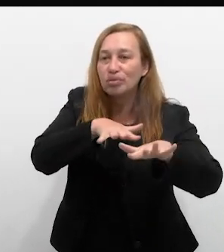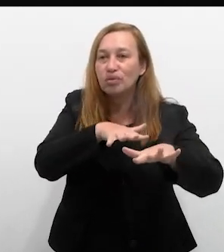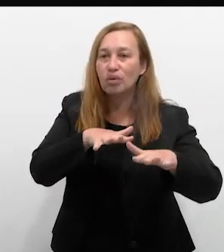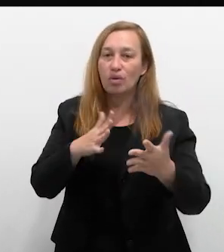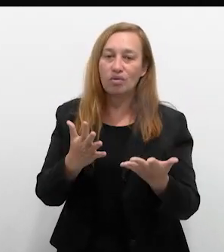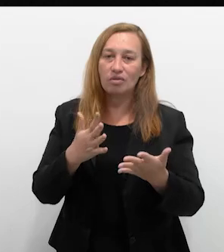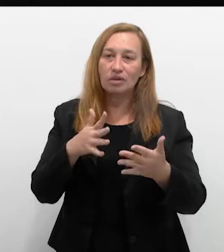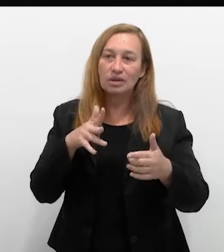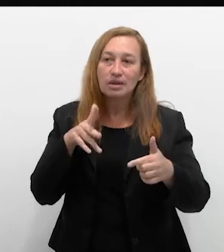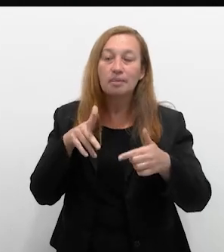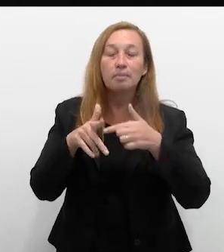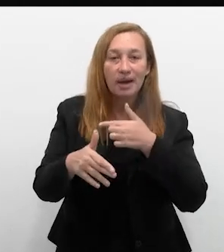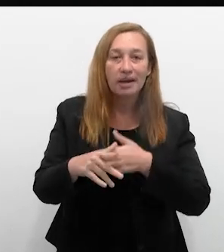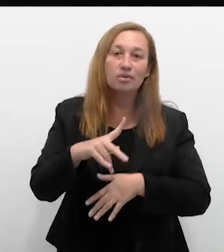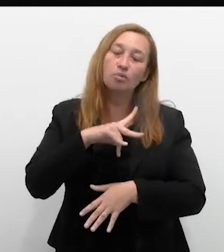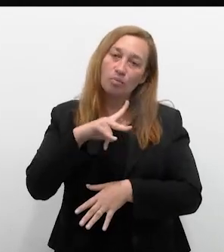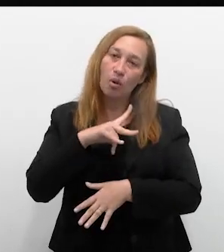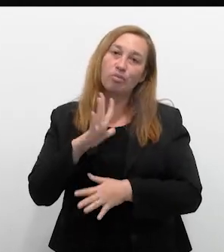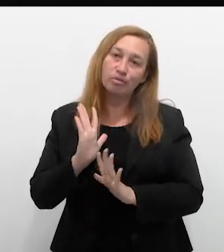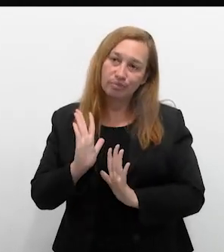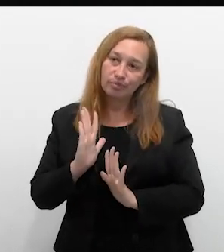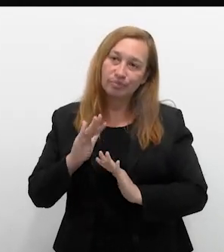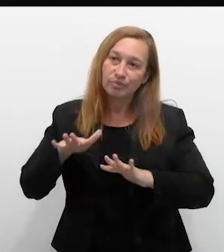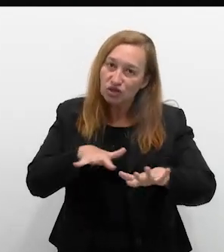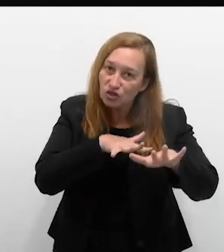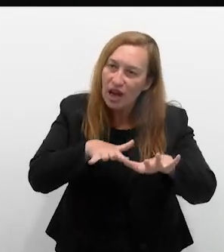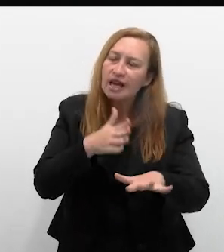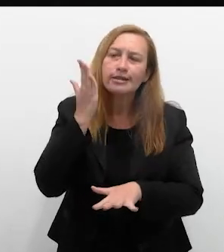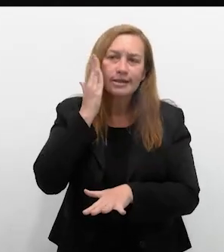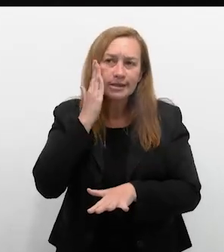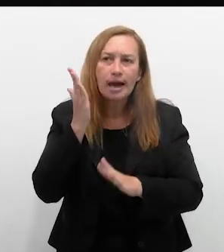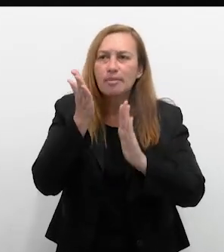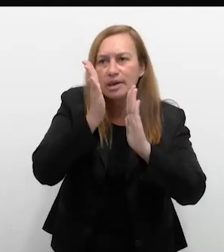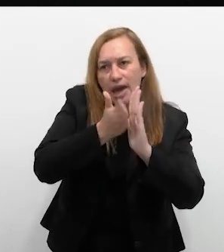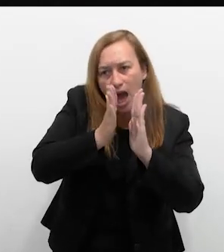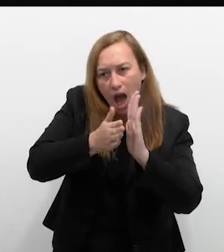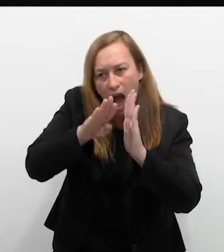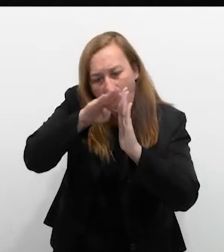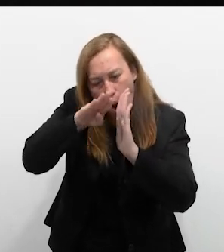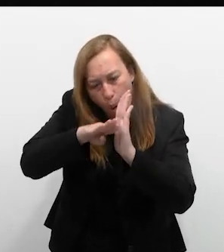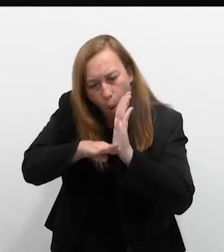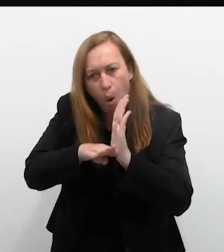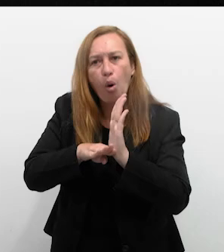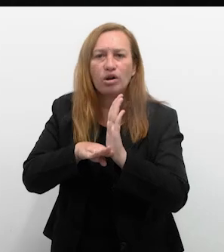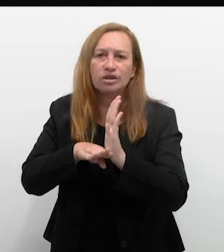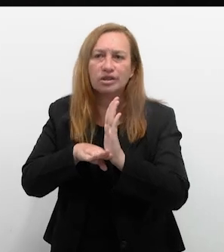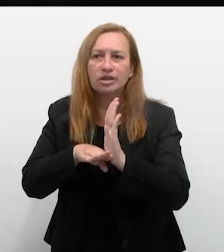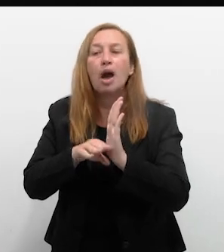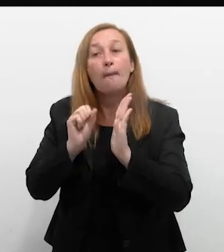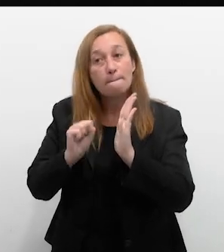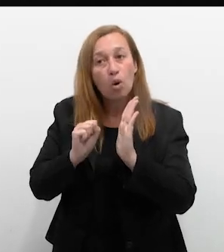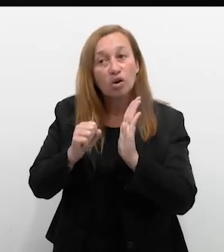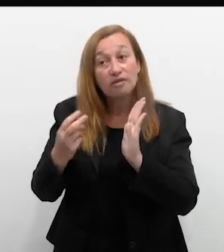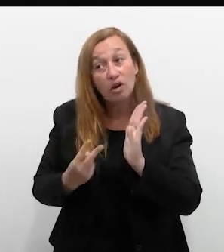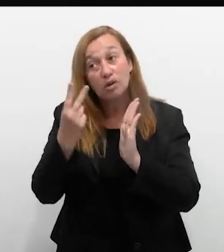interfere muito, né, na mecânica do próprio desfile, né? A gente sabe que a ordem do desfile